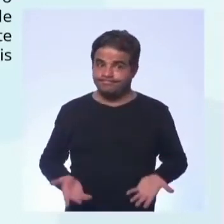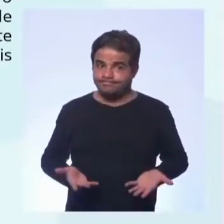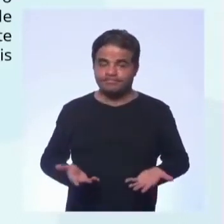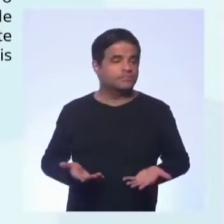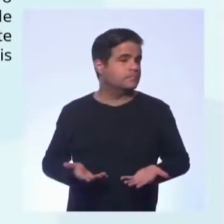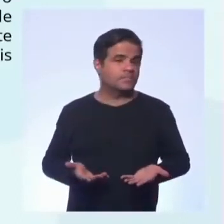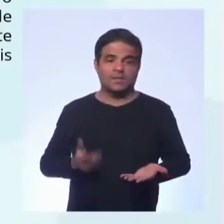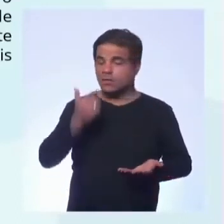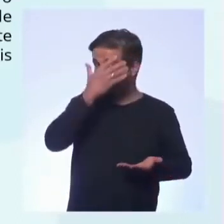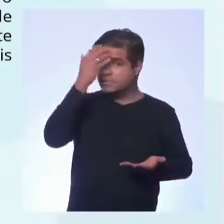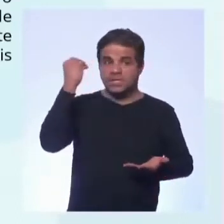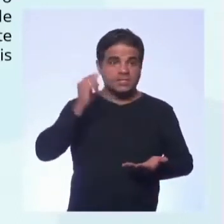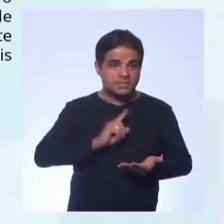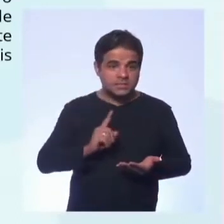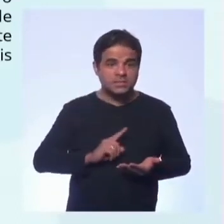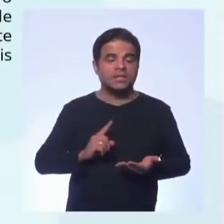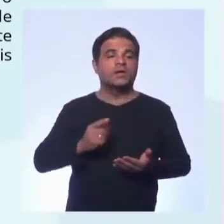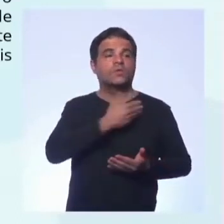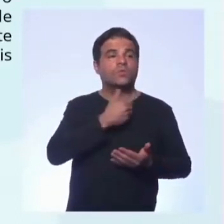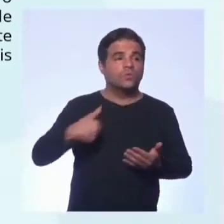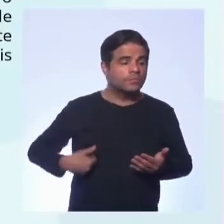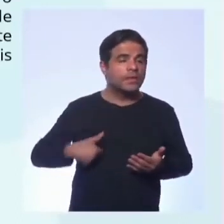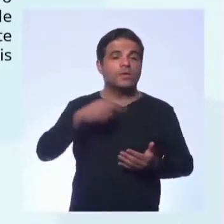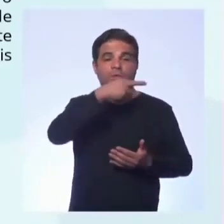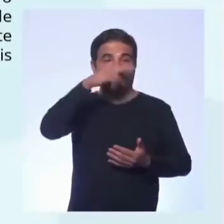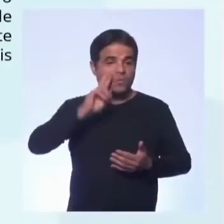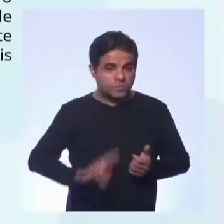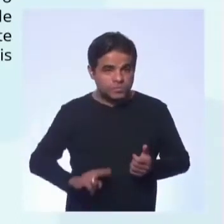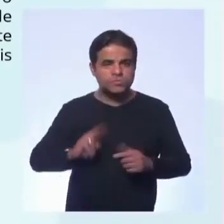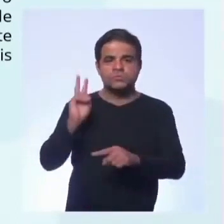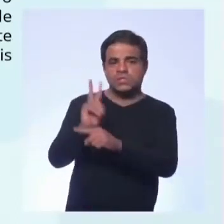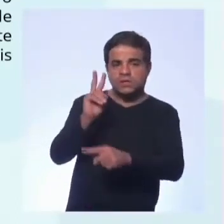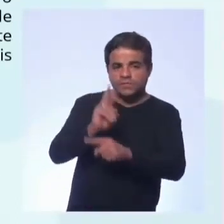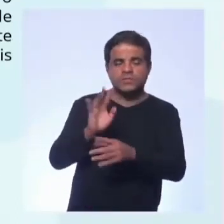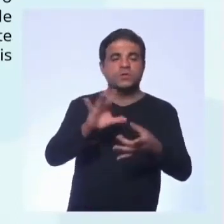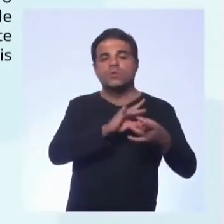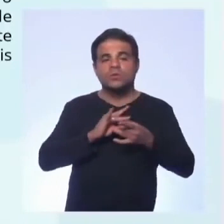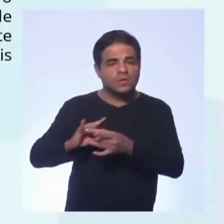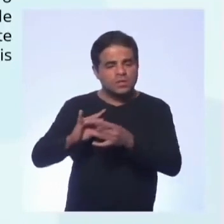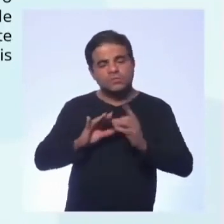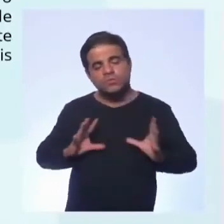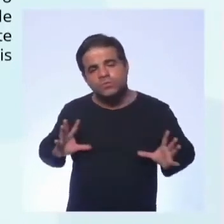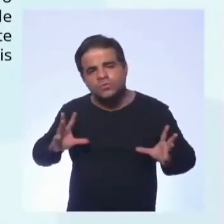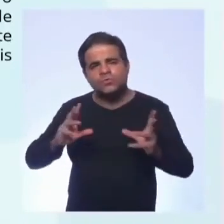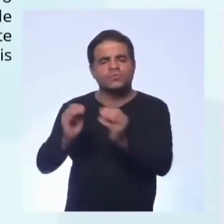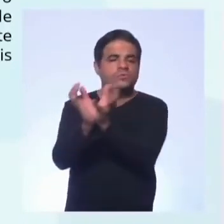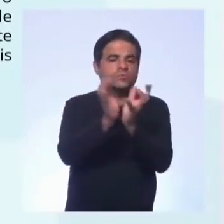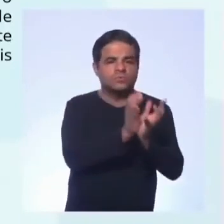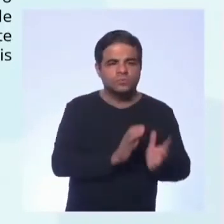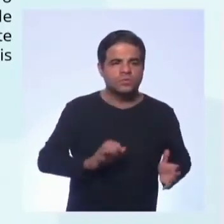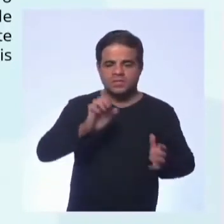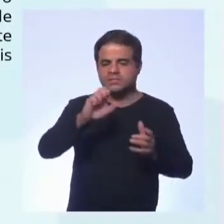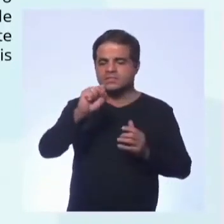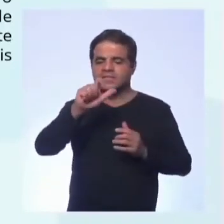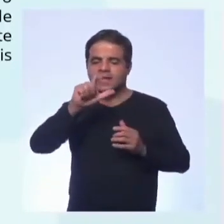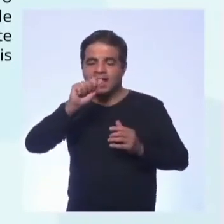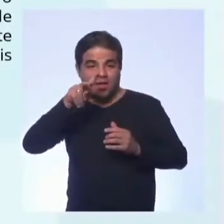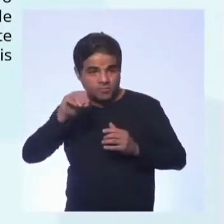Não devemos esquecer que o Império Russo defendia a união de todos os povos